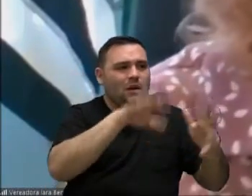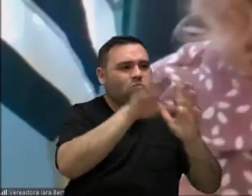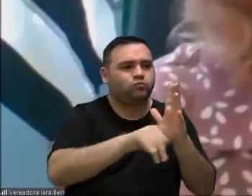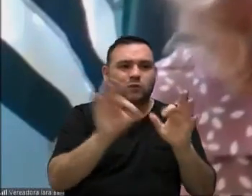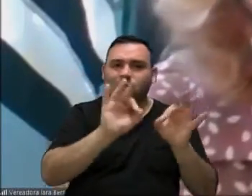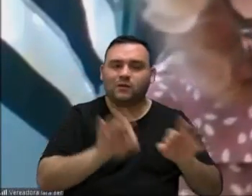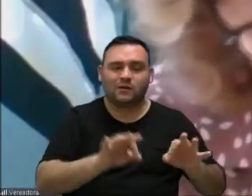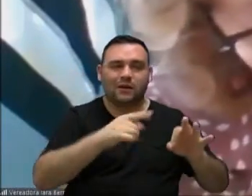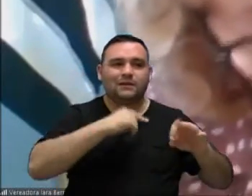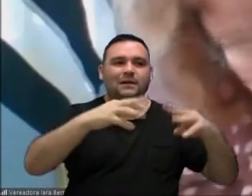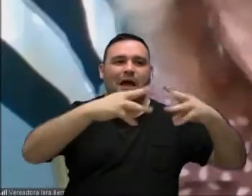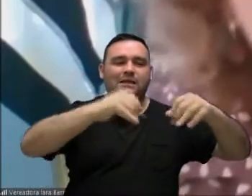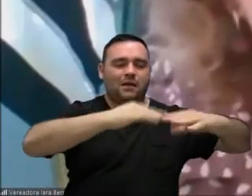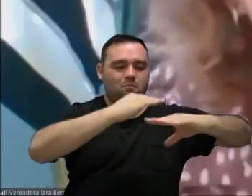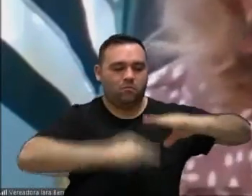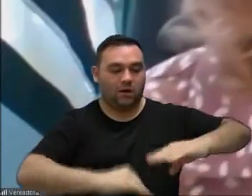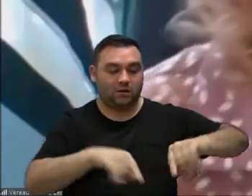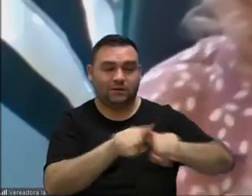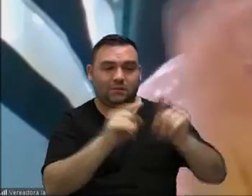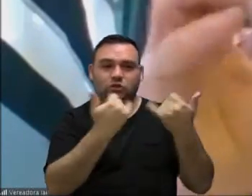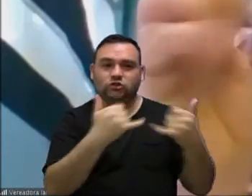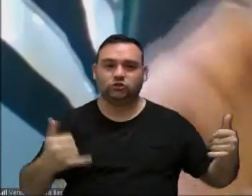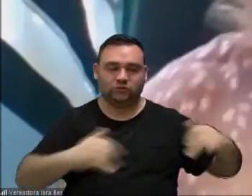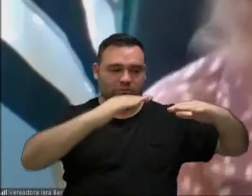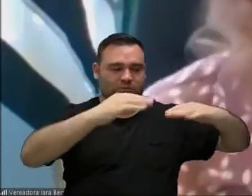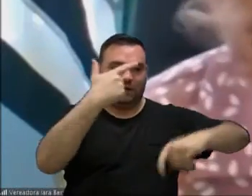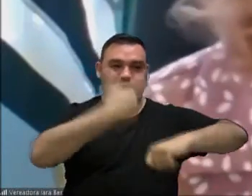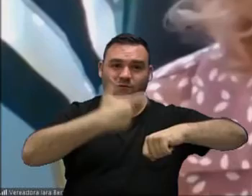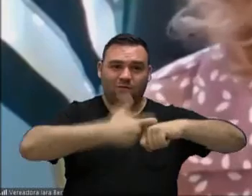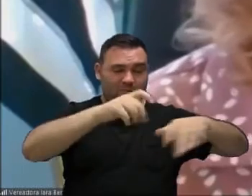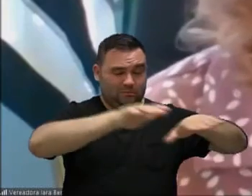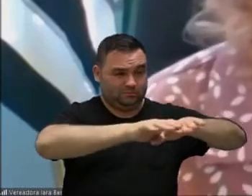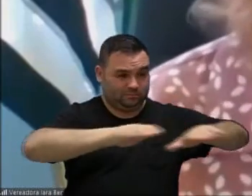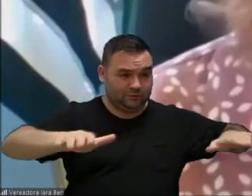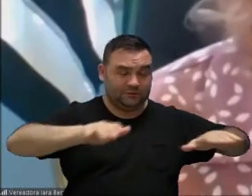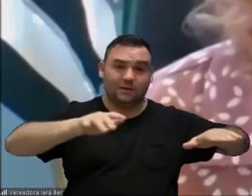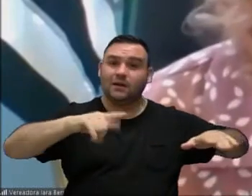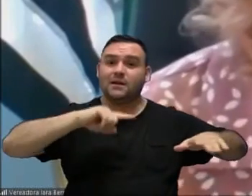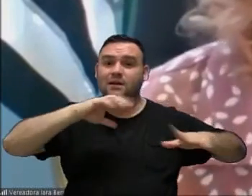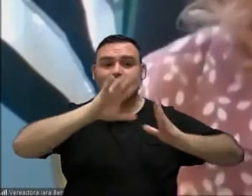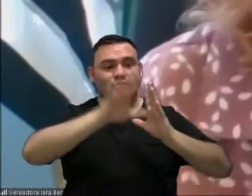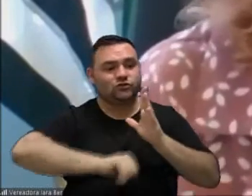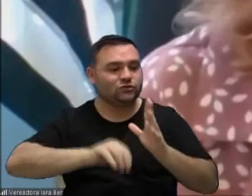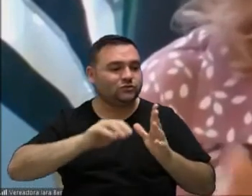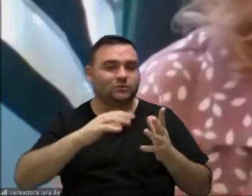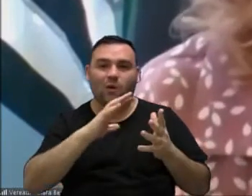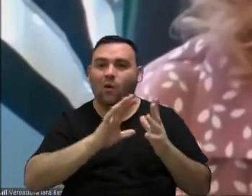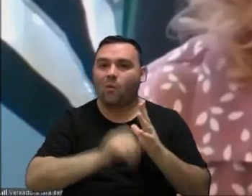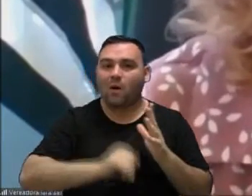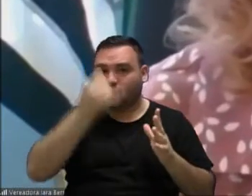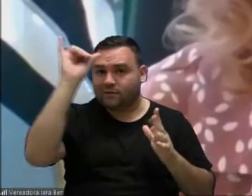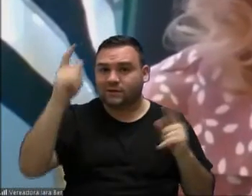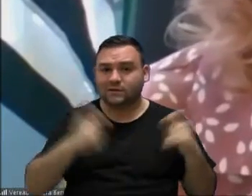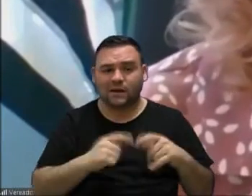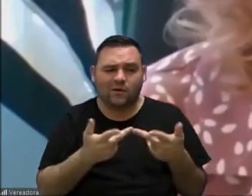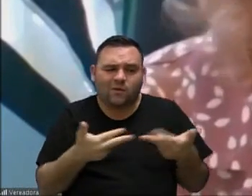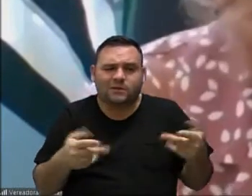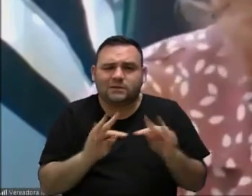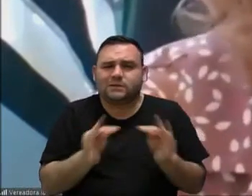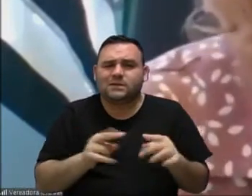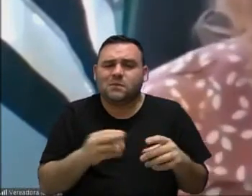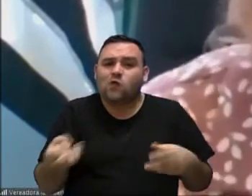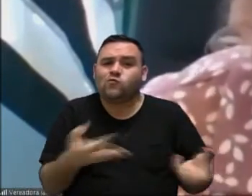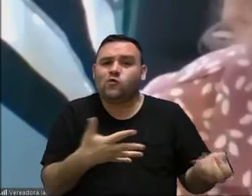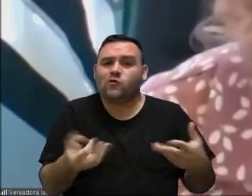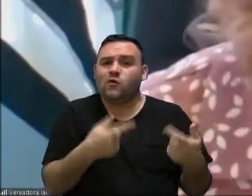enterrado e com uma placa de cimento em cima que dificulta muito mais retirar a fiação então coisas mínimas mais modernas